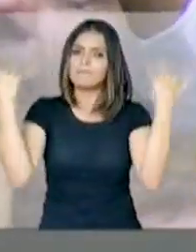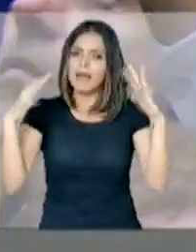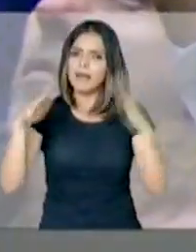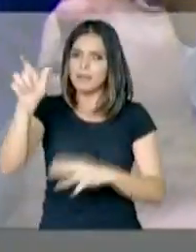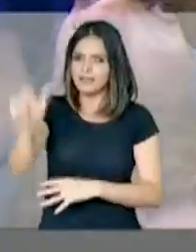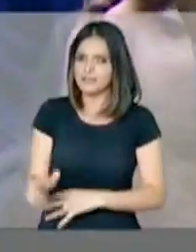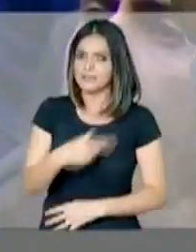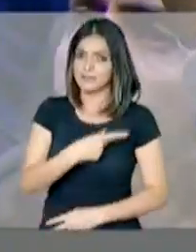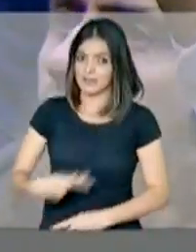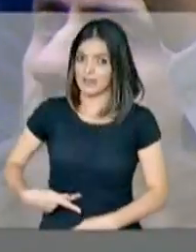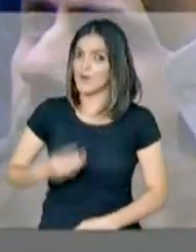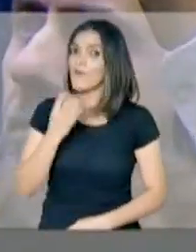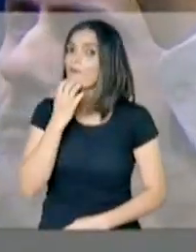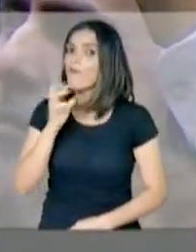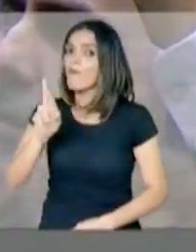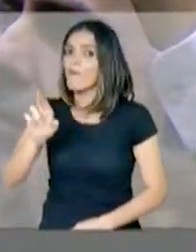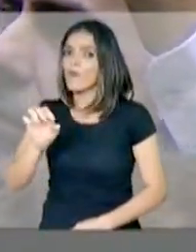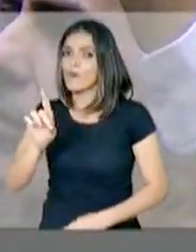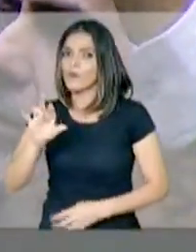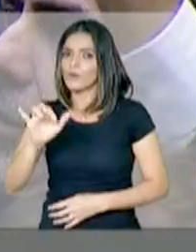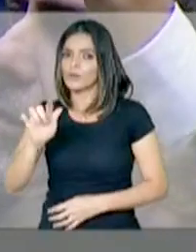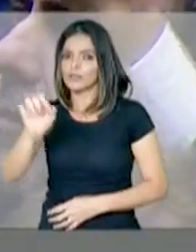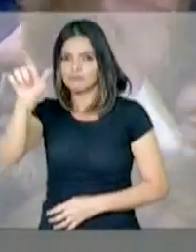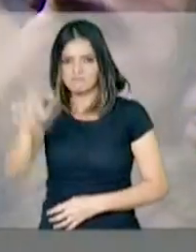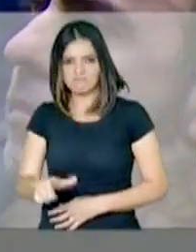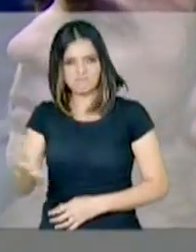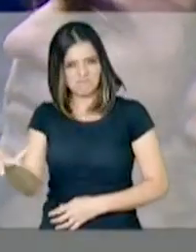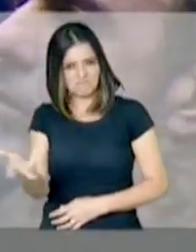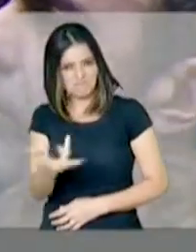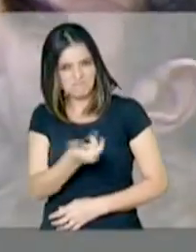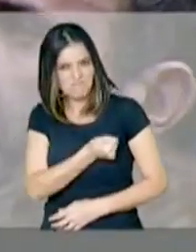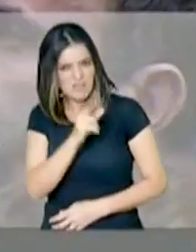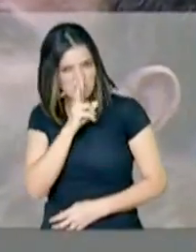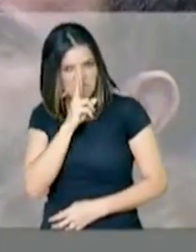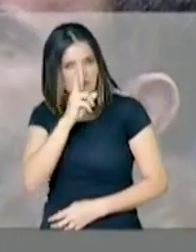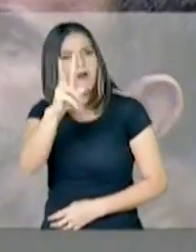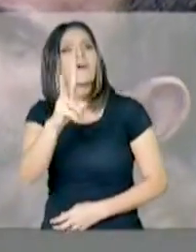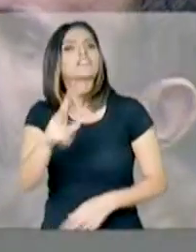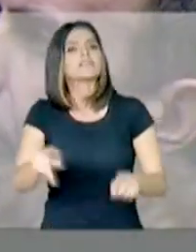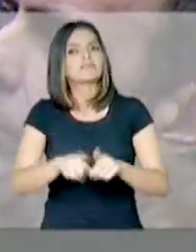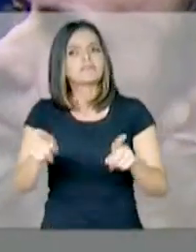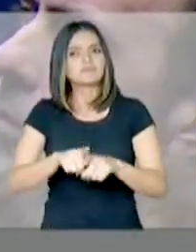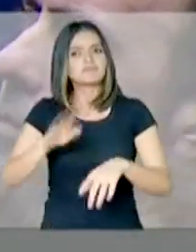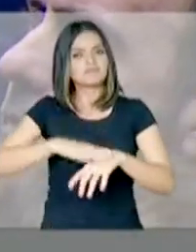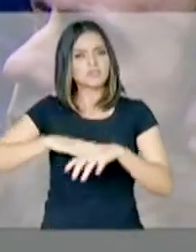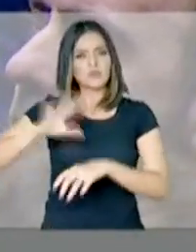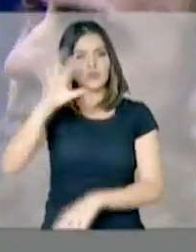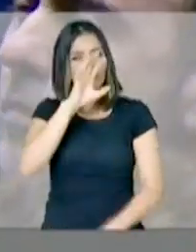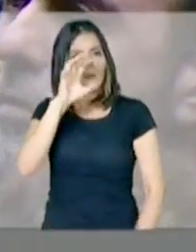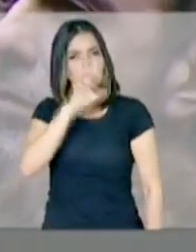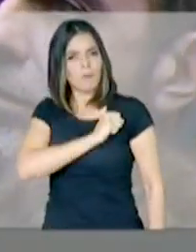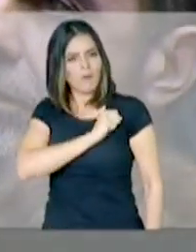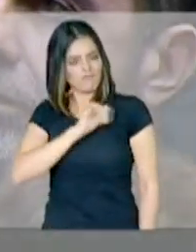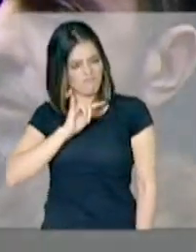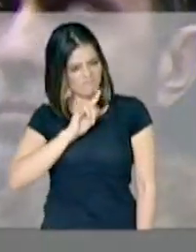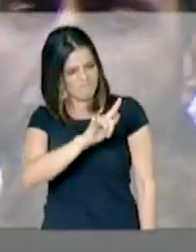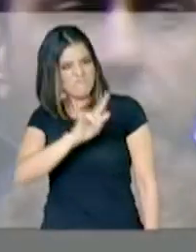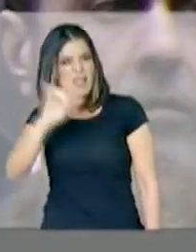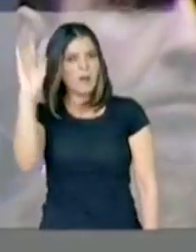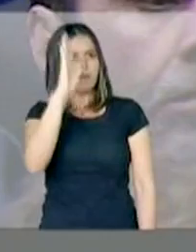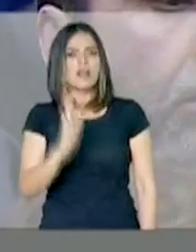eles tentam retirar esse primeiro destaque que é para ser votado, é para retirar os professores da reforma da